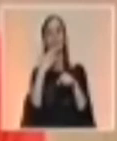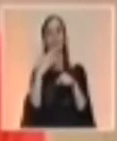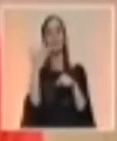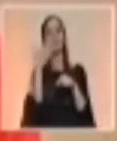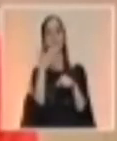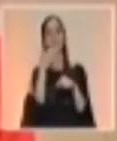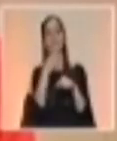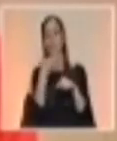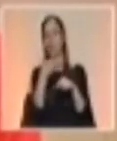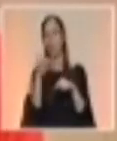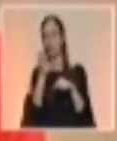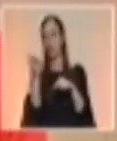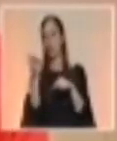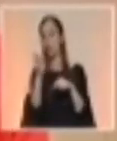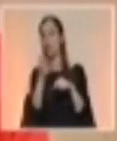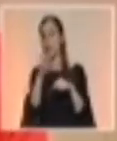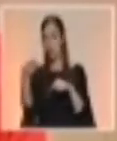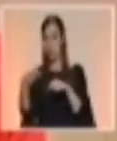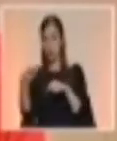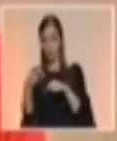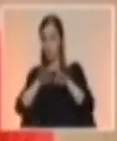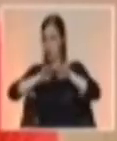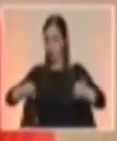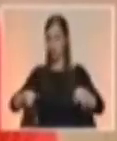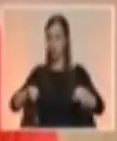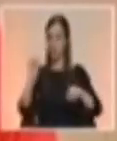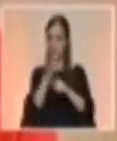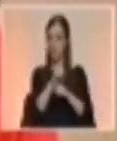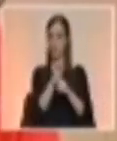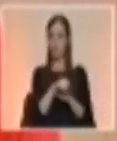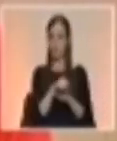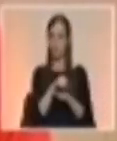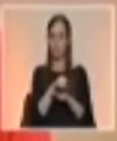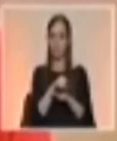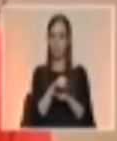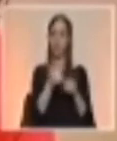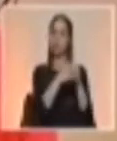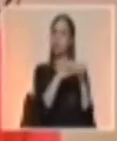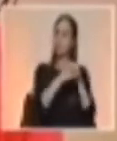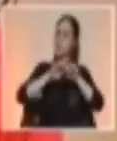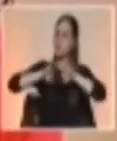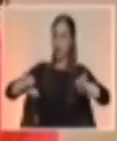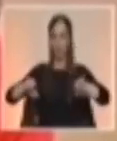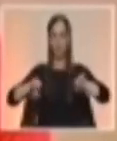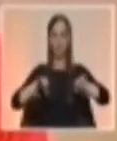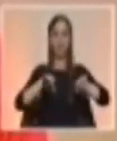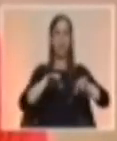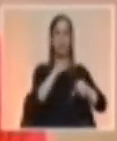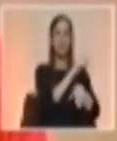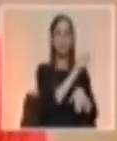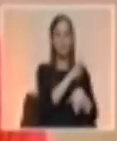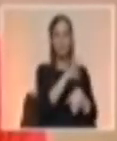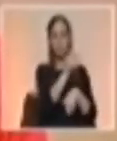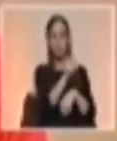Sim, exatamente. E, são academias separadas? Sim, portanto, são turmas separadas. São dentro. Diferentes. Exatamente.